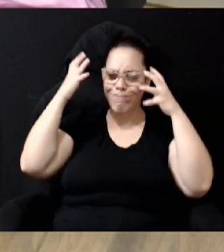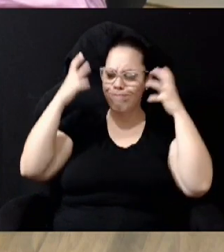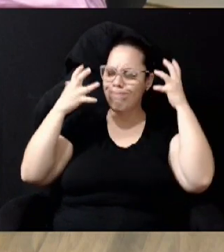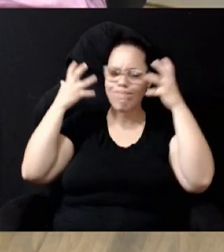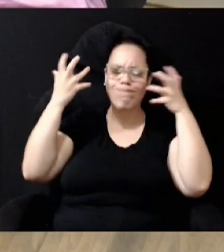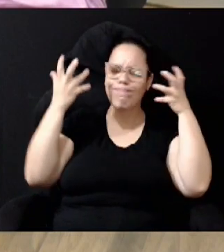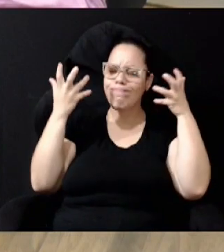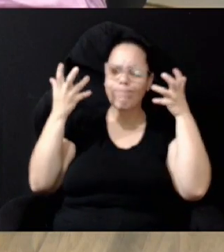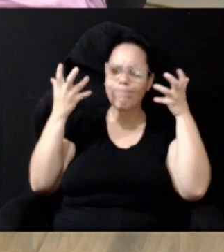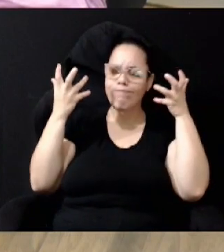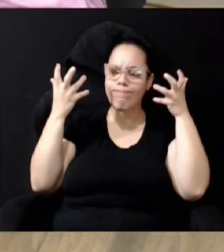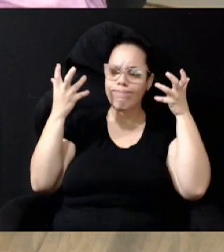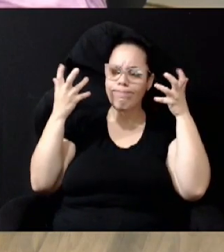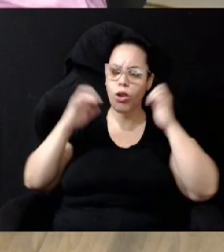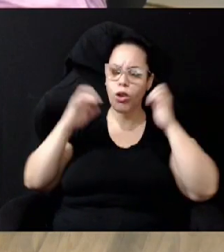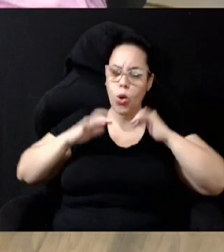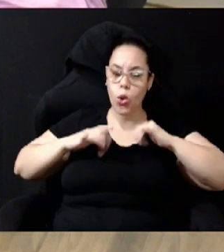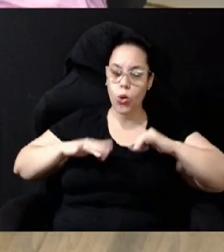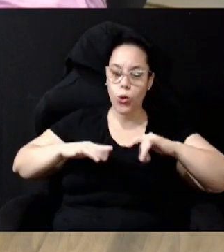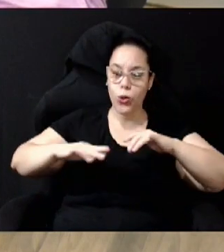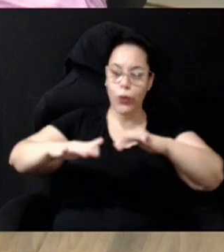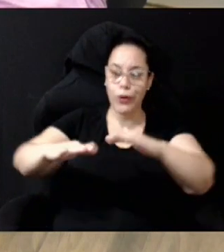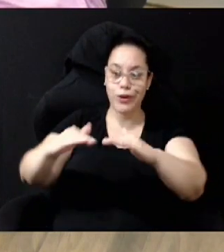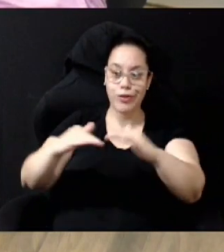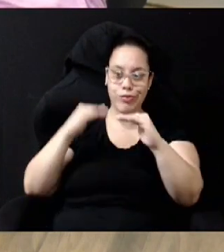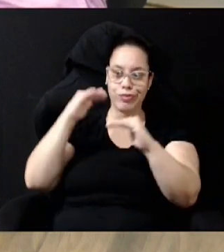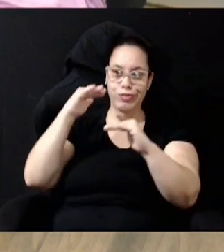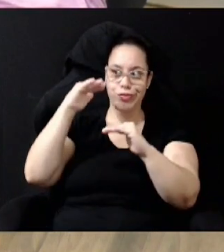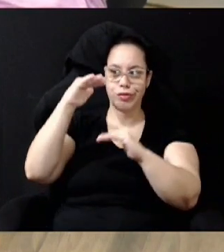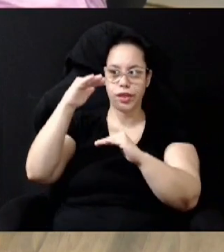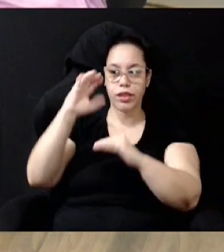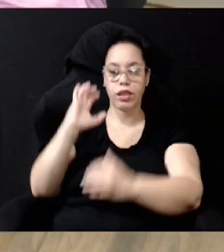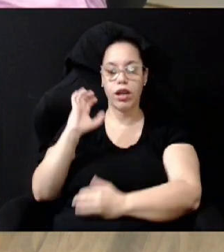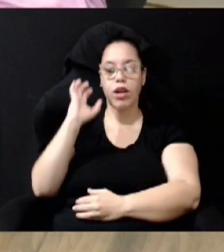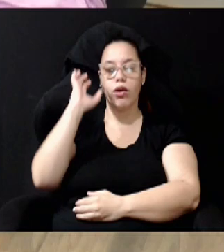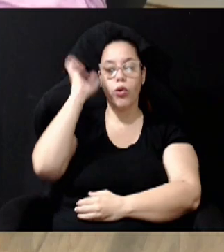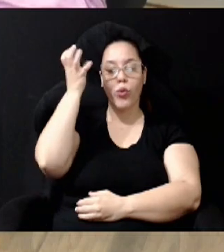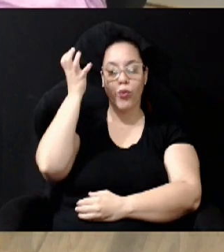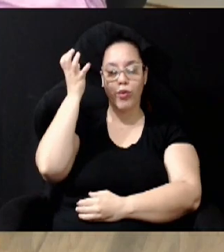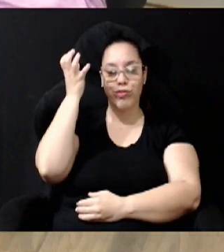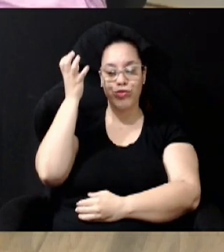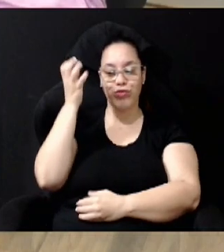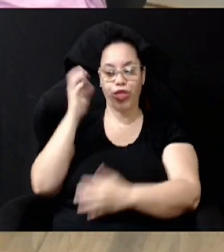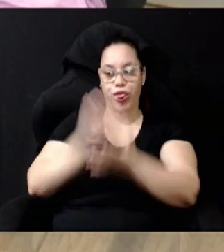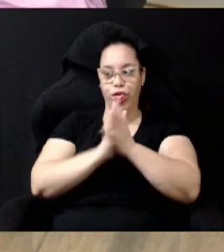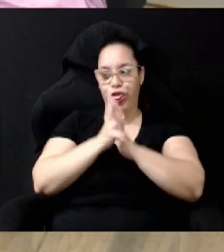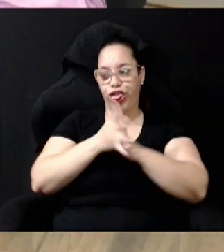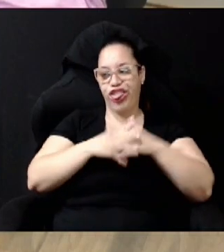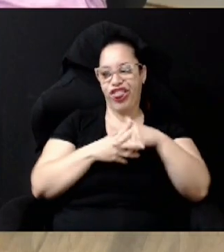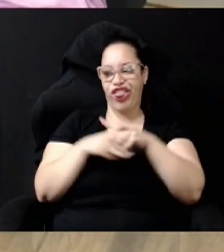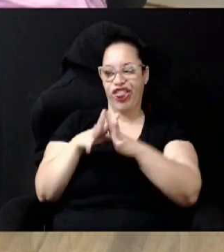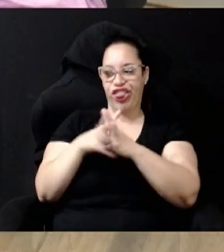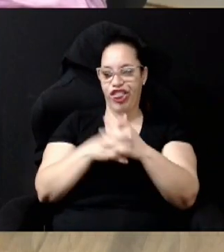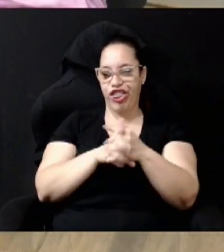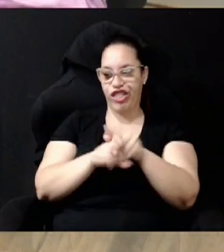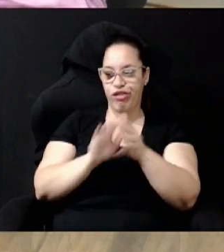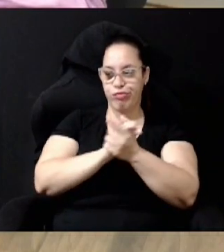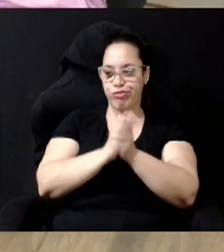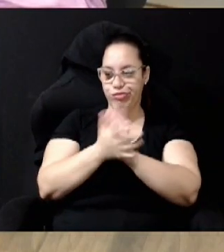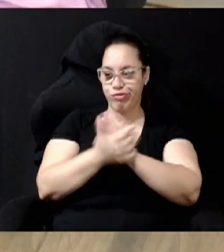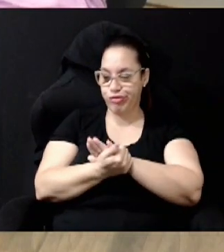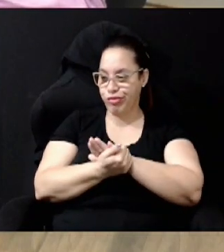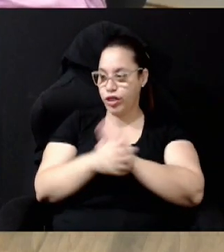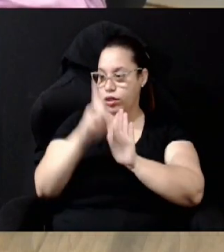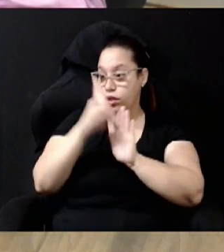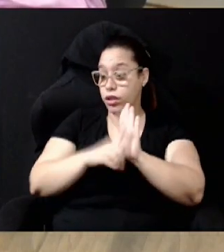de expansão e de desenvolvimento que muitas vezes acontece e que acaba atropelando aí os direitos ambientais. É super importante, acho que é super